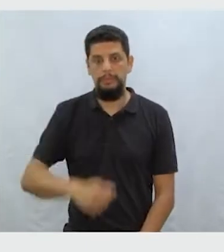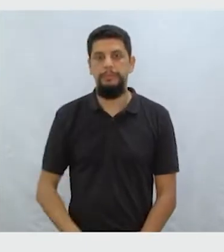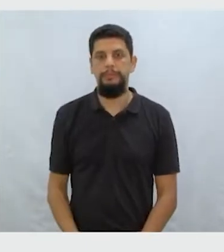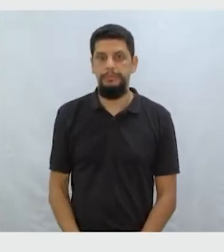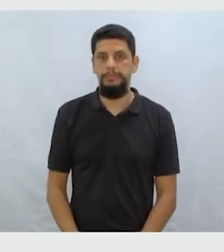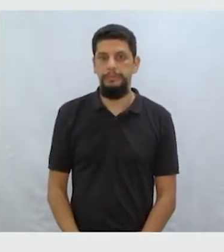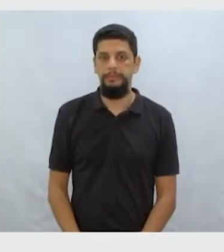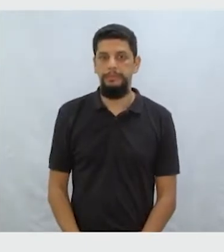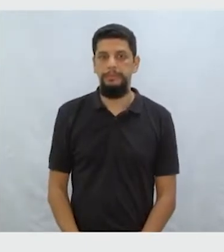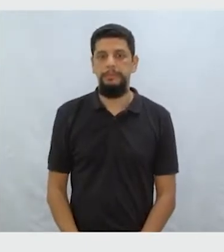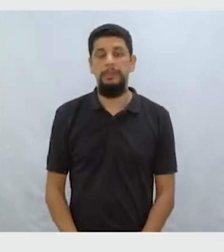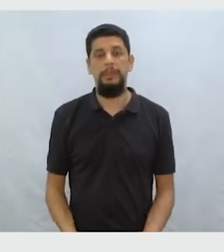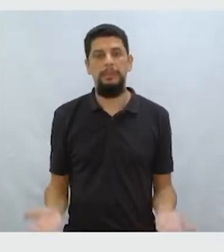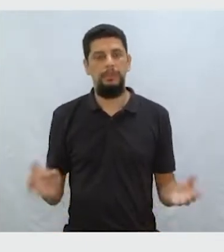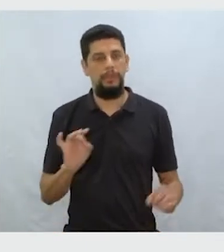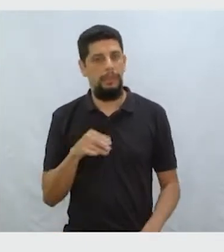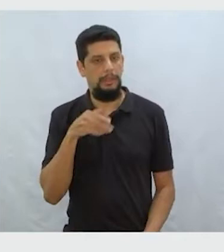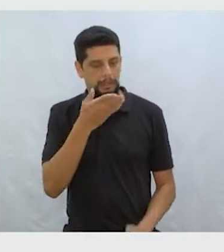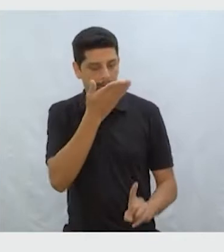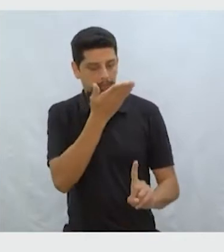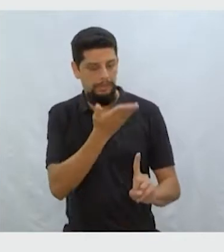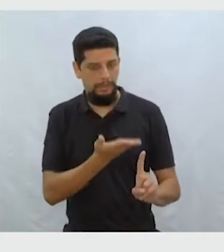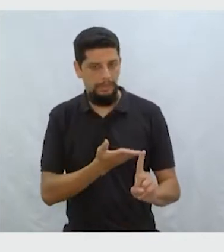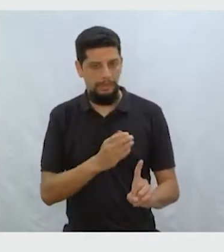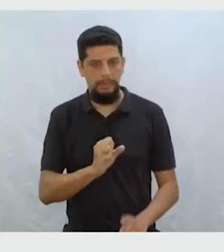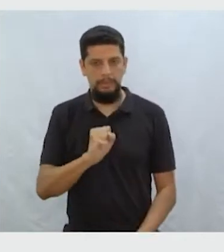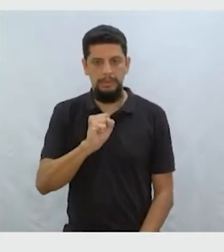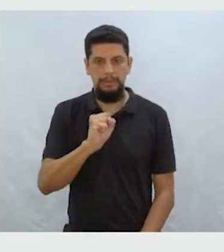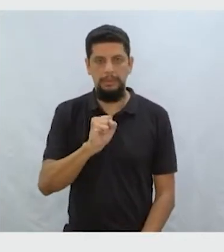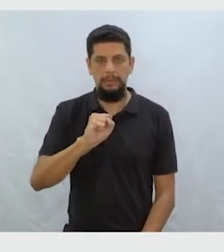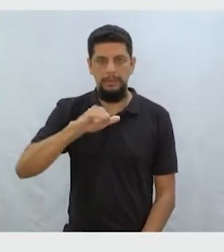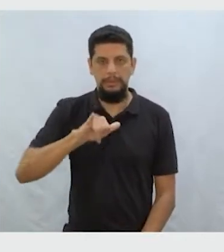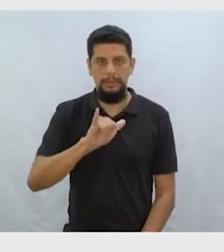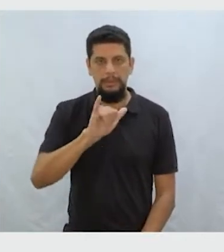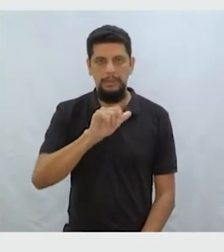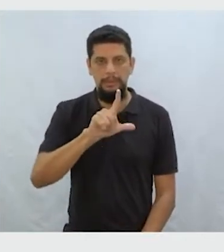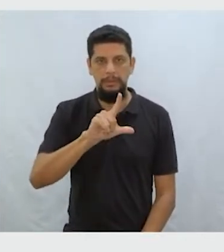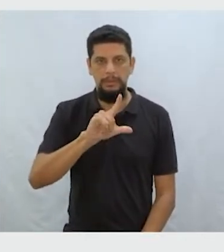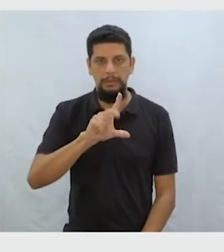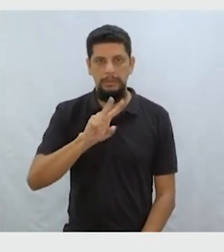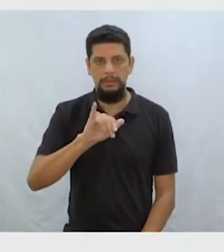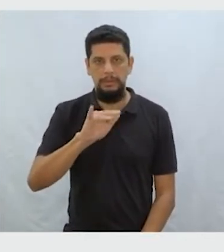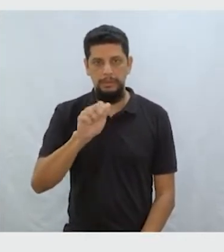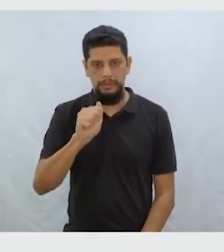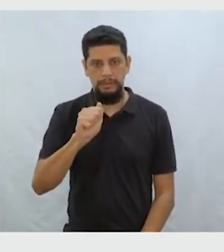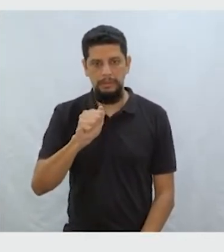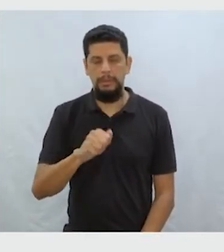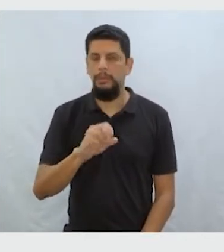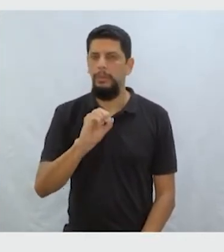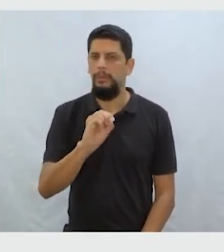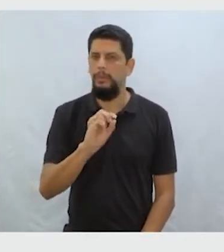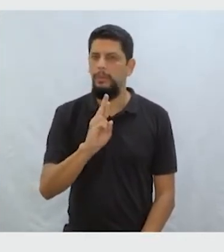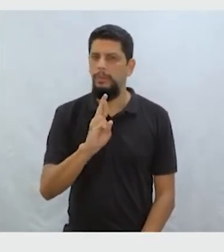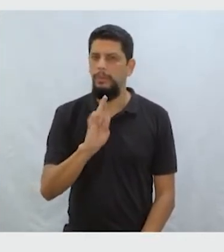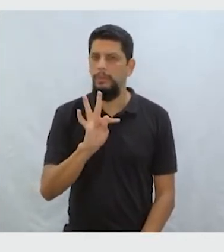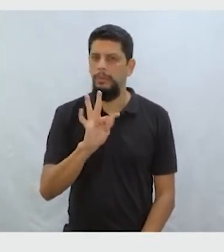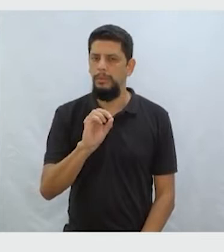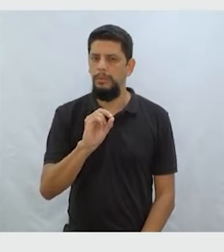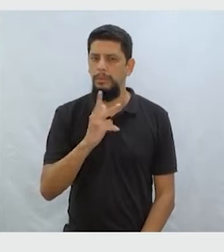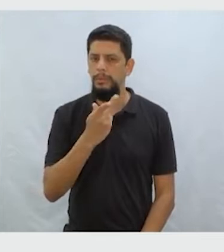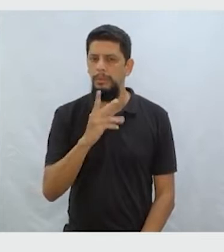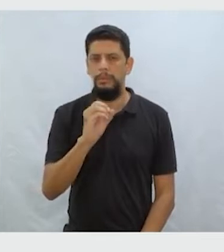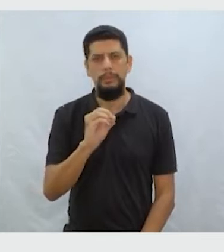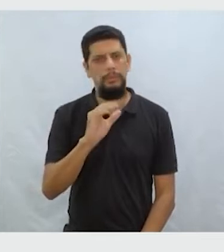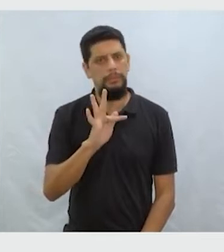está mais aí atuando Só que essa Silvia hof perceberam ali que ela tem um sobrenome bem diferente